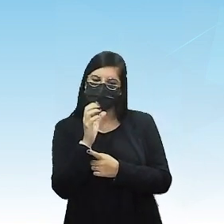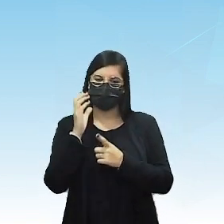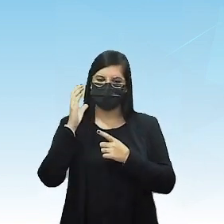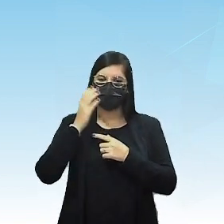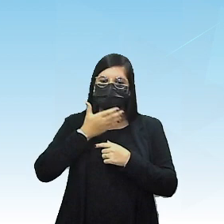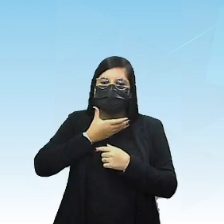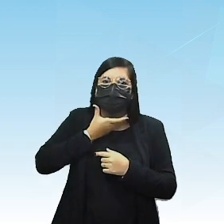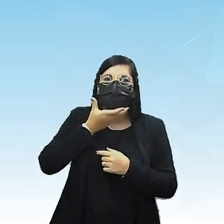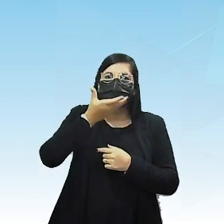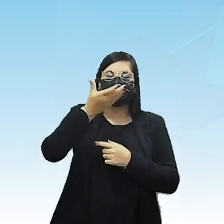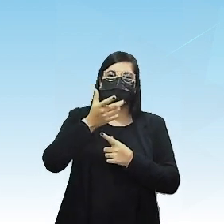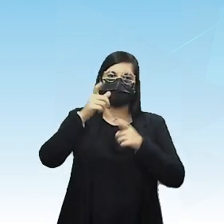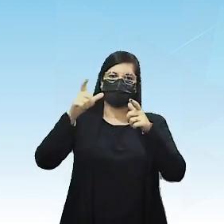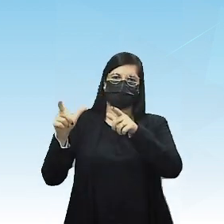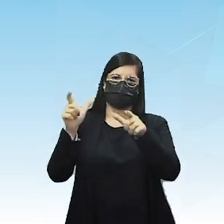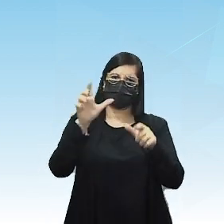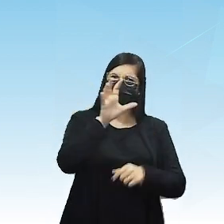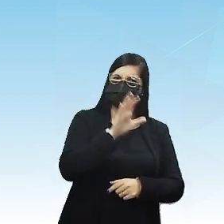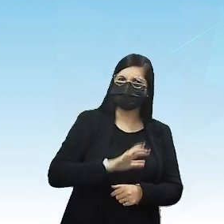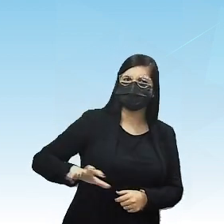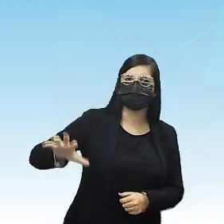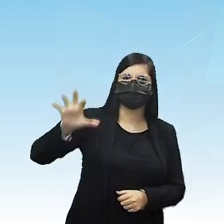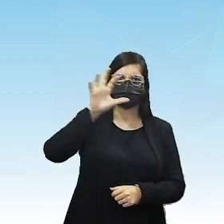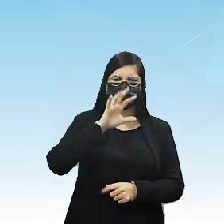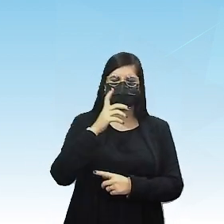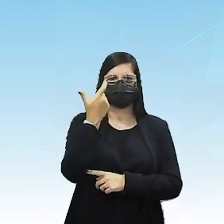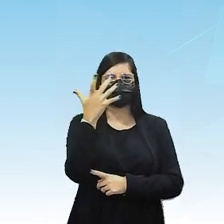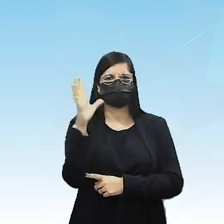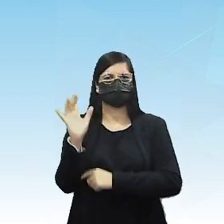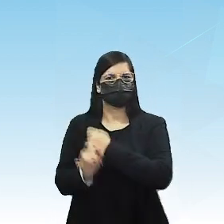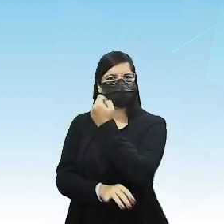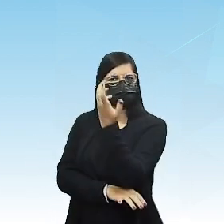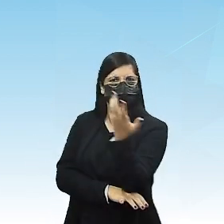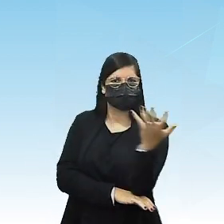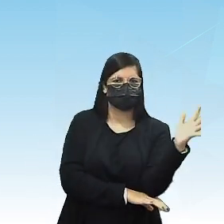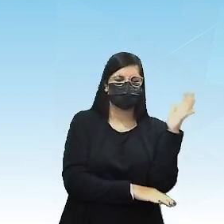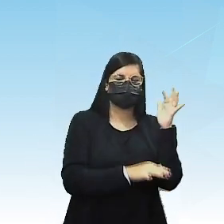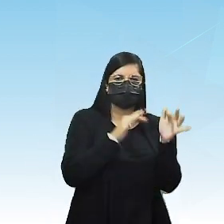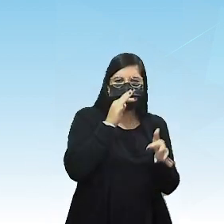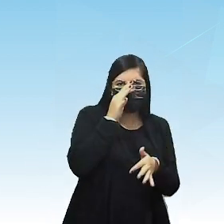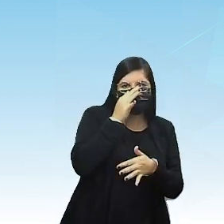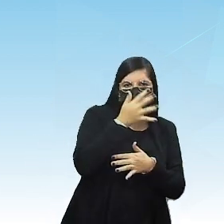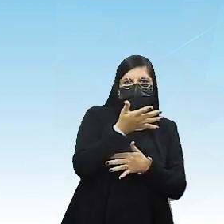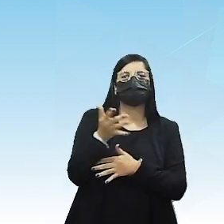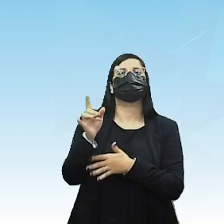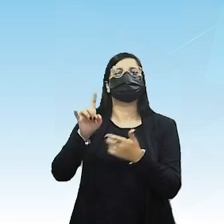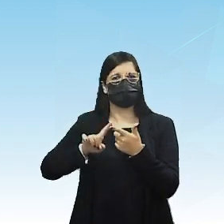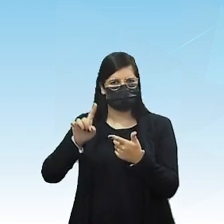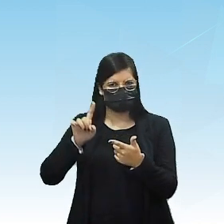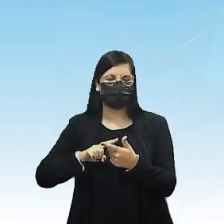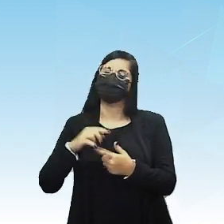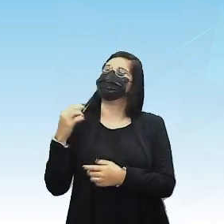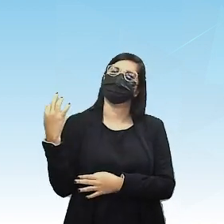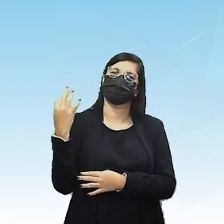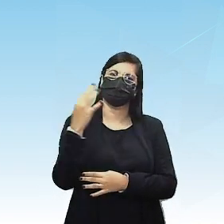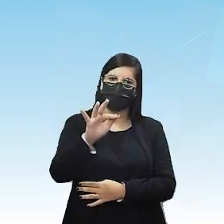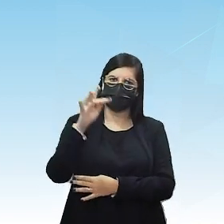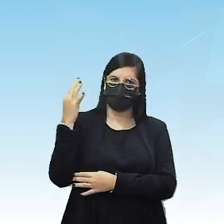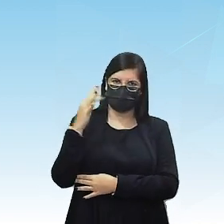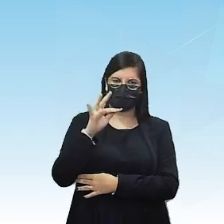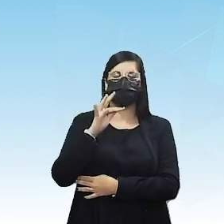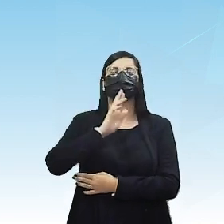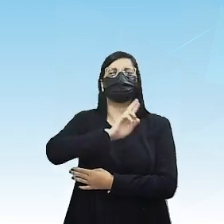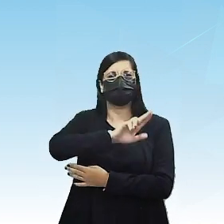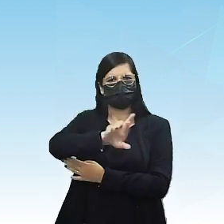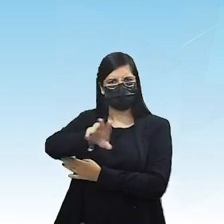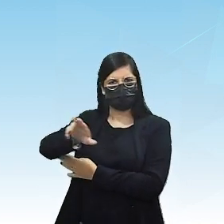tem, nossa região é riquíssima, né, na fauna, na flora, né? Então o folclore também, nosso costume vai ter rico, vai